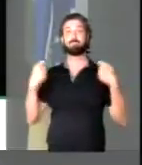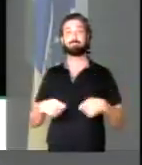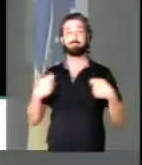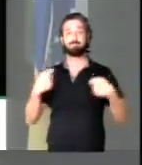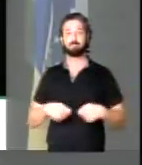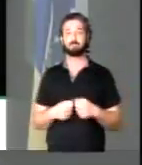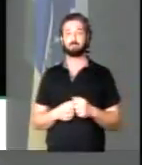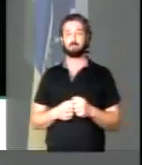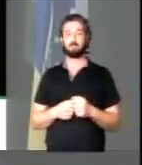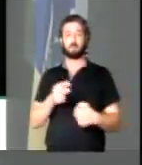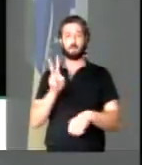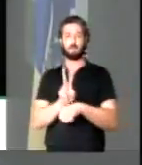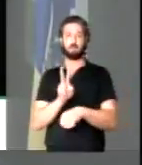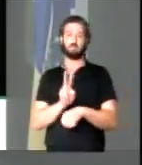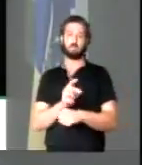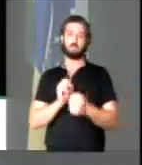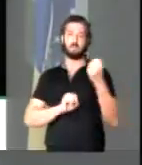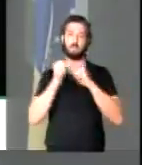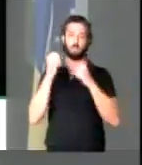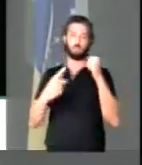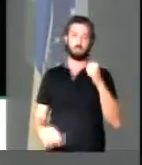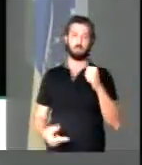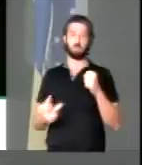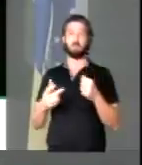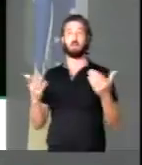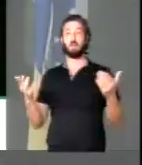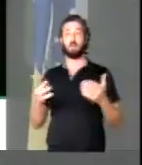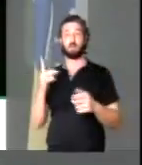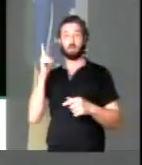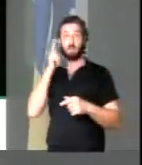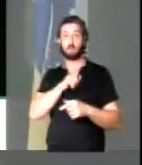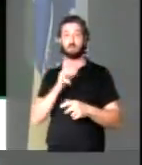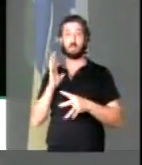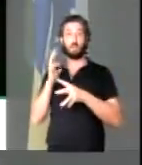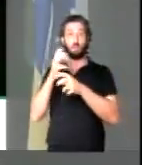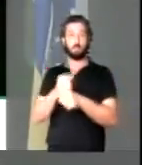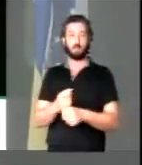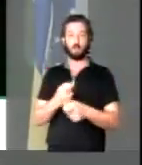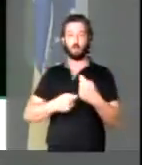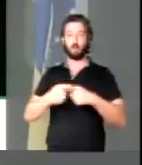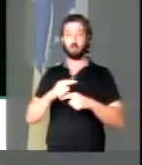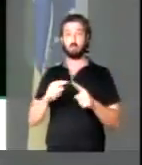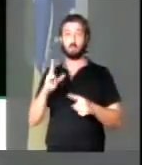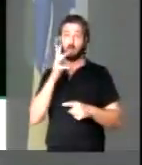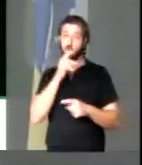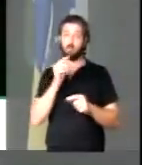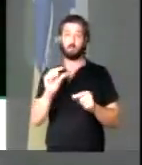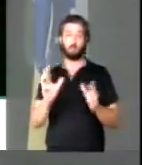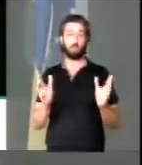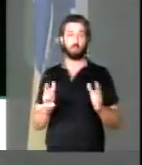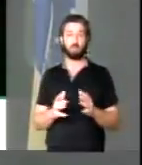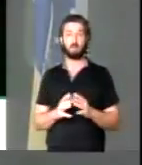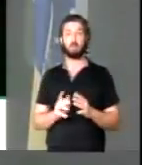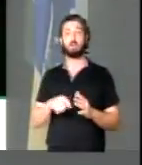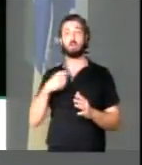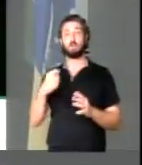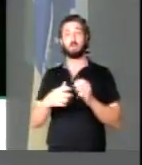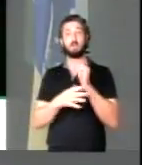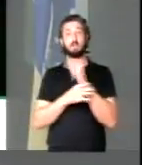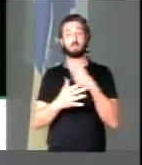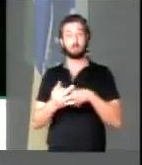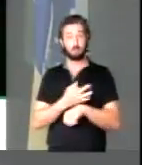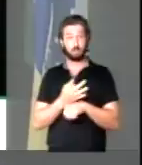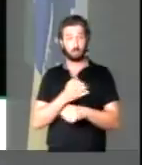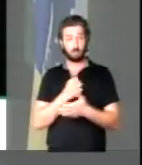devemos proteger a nossa indústria. Está tendo uma retomada na economia, mas ela demora um pouco. E quem está segurando